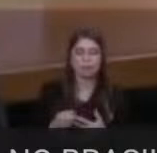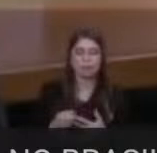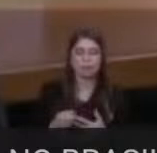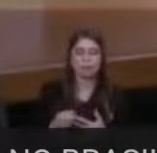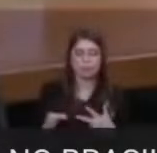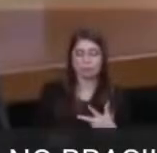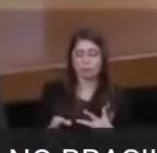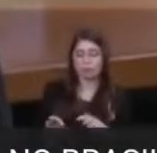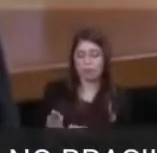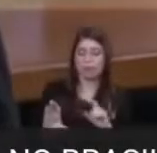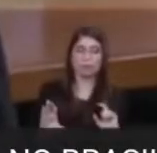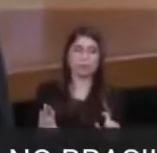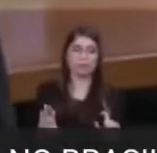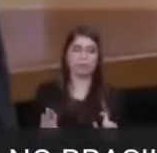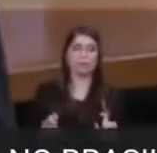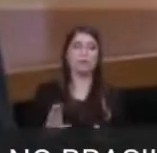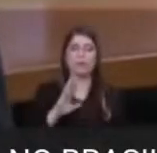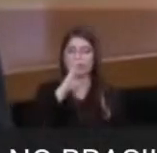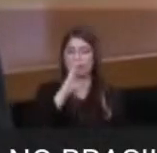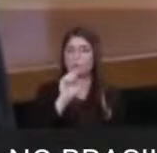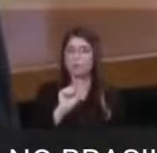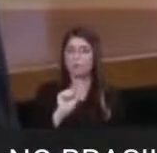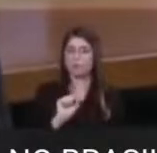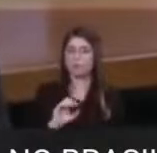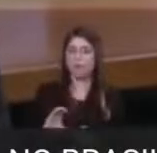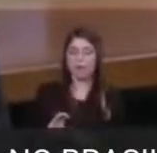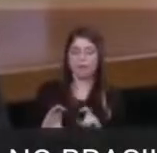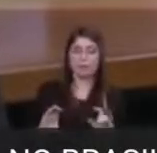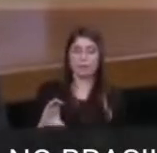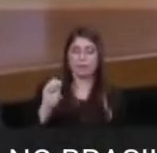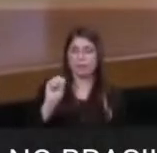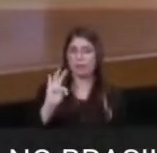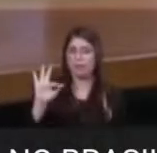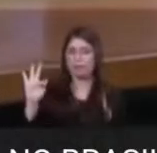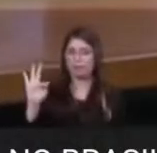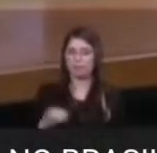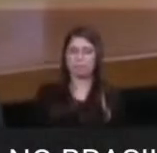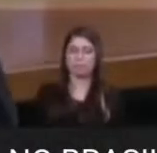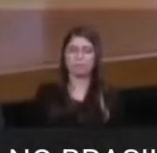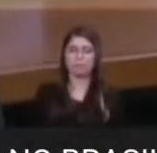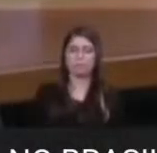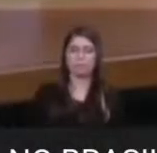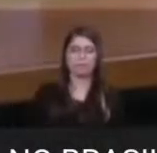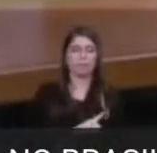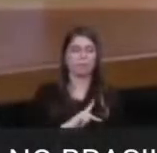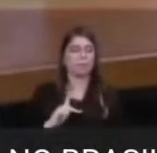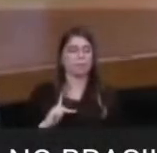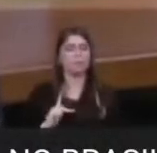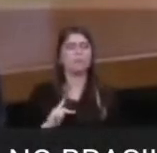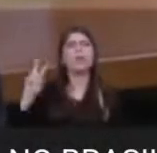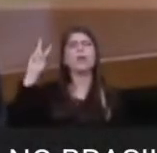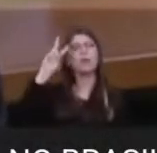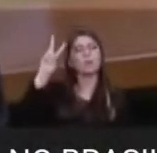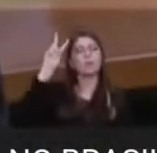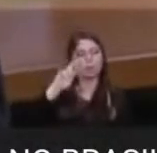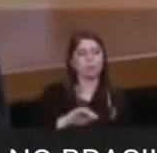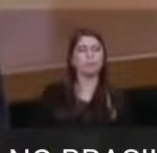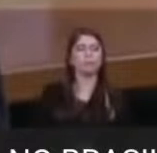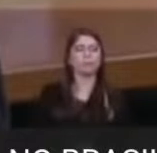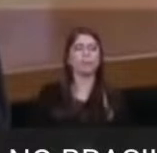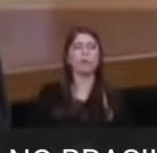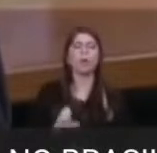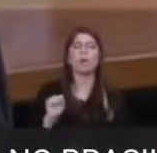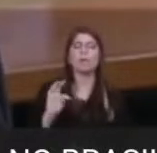Playboy. E principalmente a independência desse Supremo Tribunal Federal. Presidente, Vossa Excelência recordou